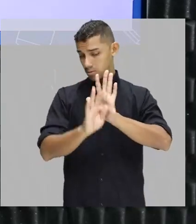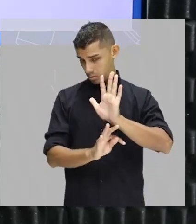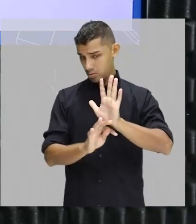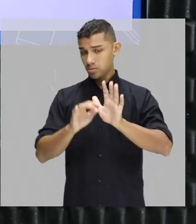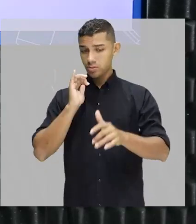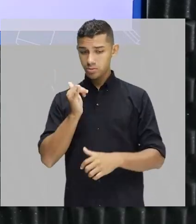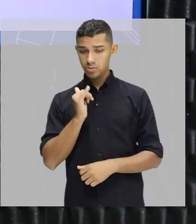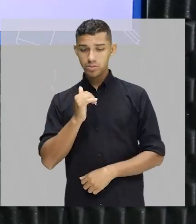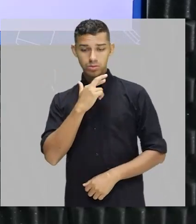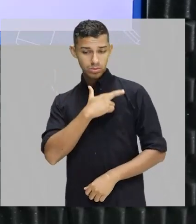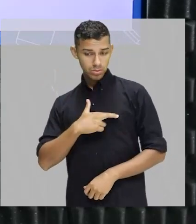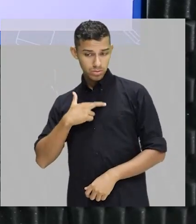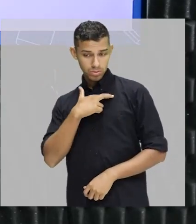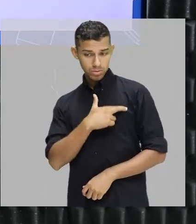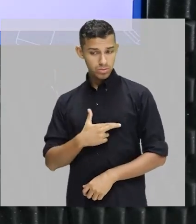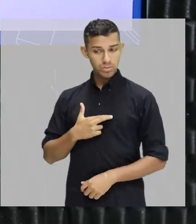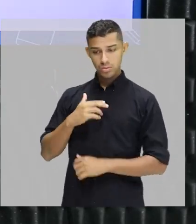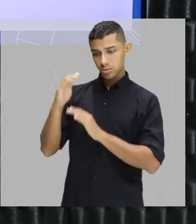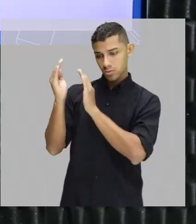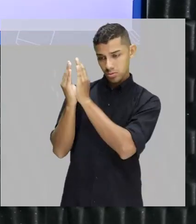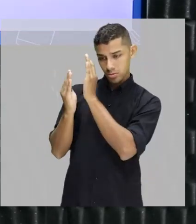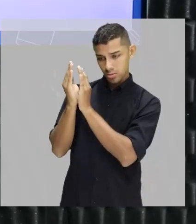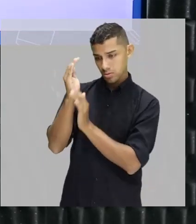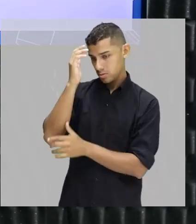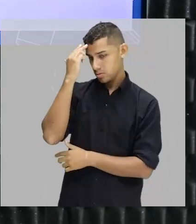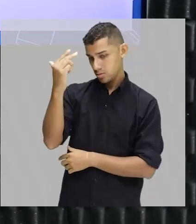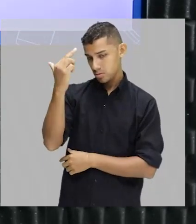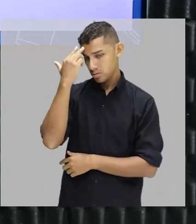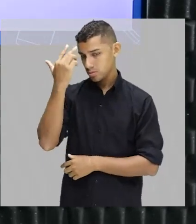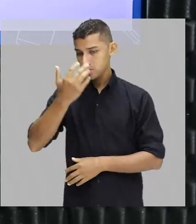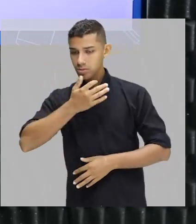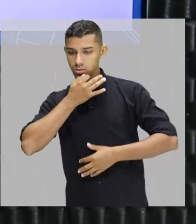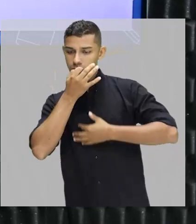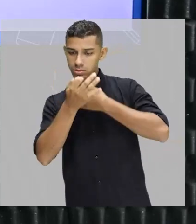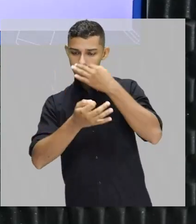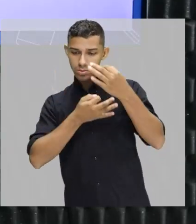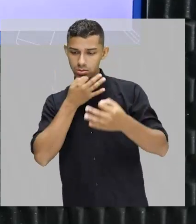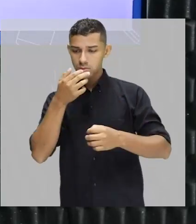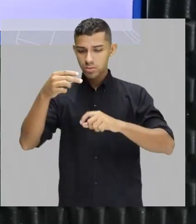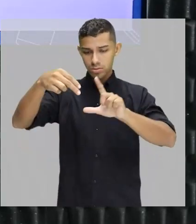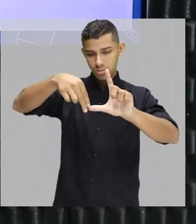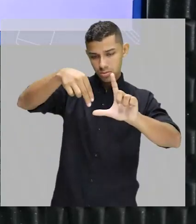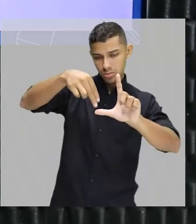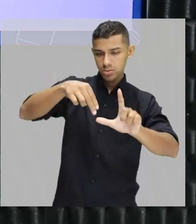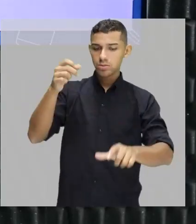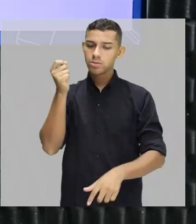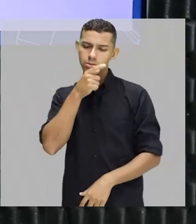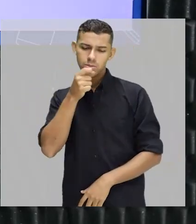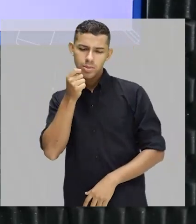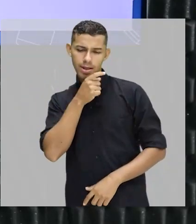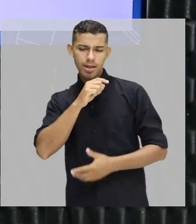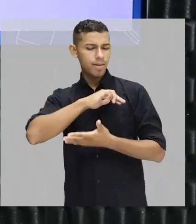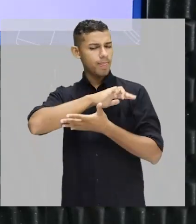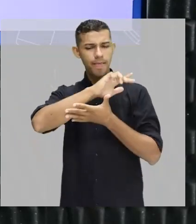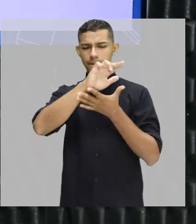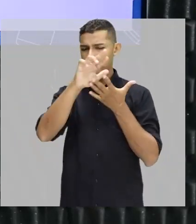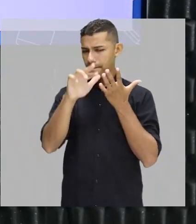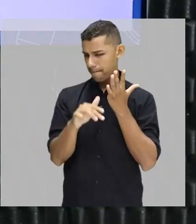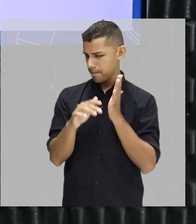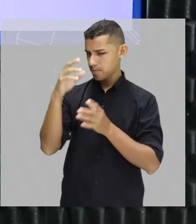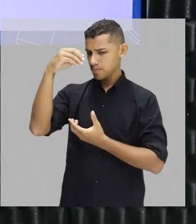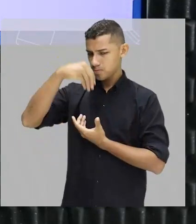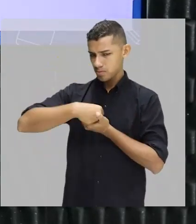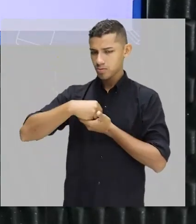contos, fábulas, depoimentos, relatos, crônicas, novelas, piadas. São todos gêneros que vocês vão